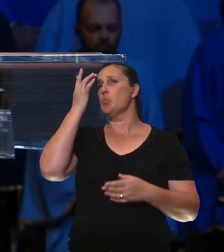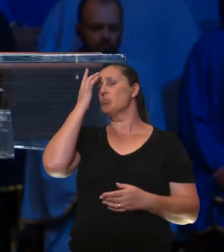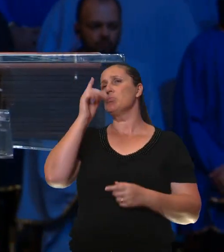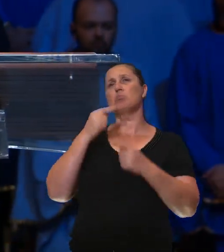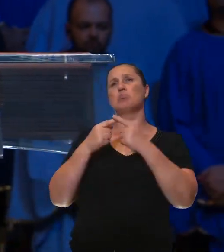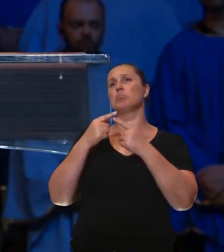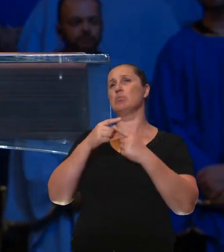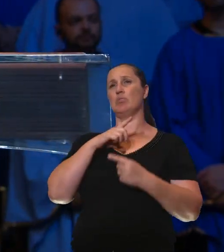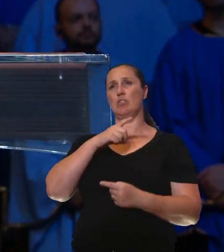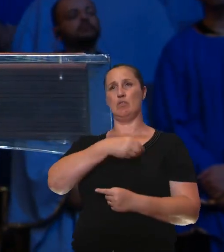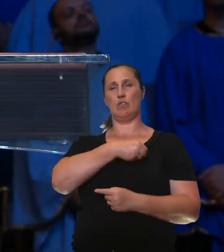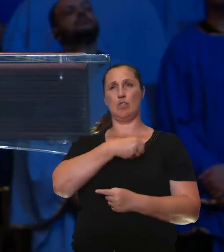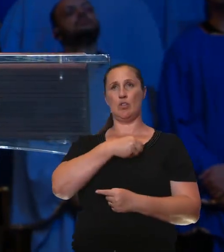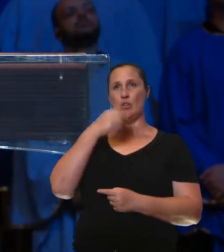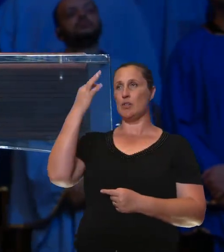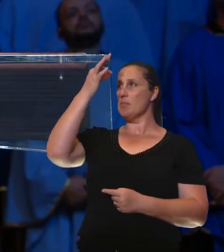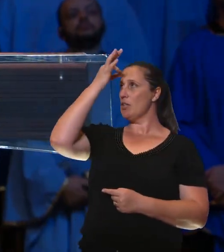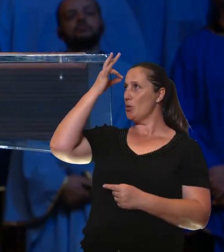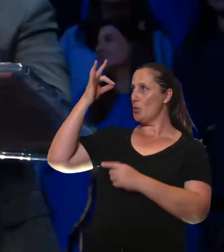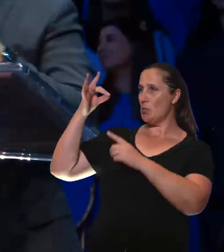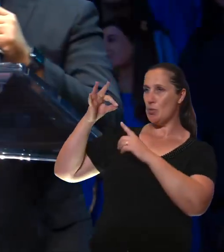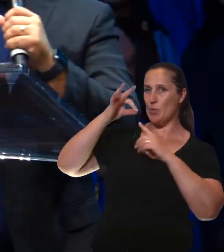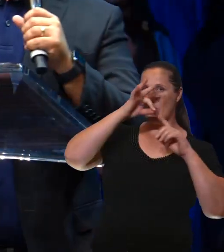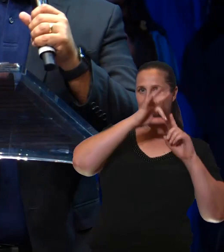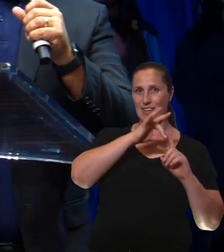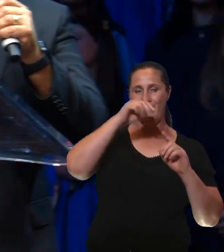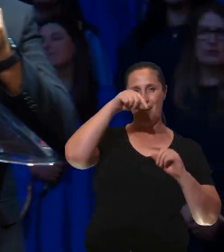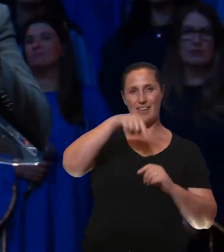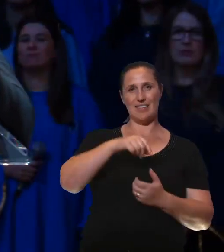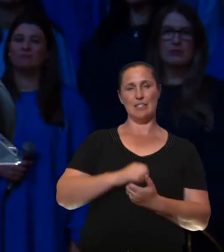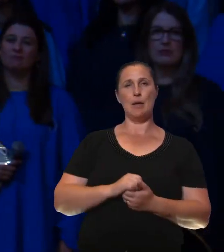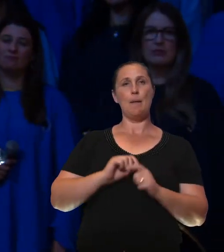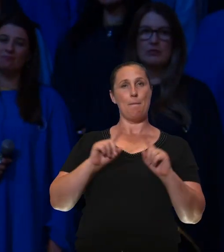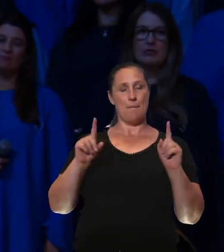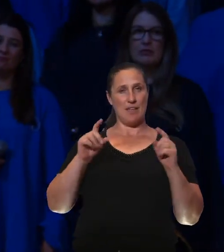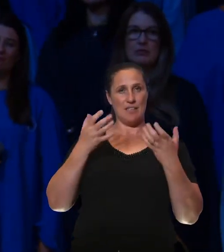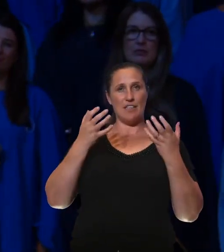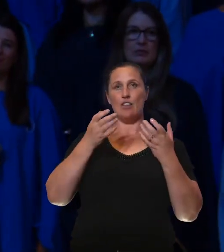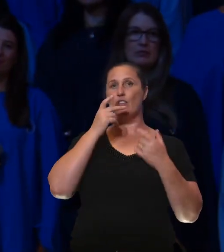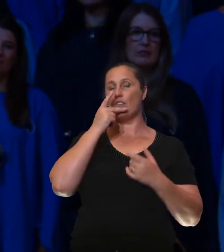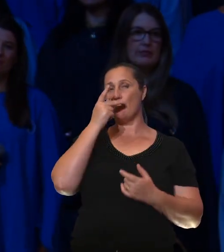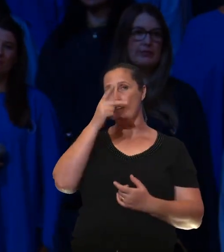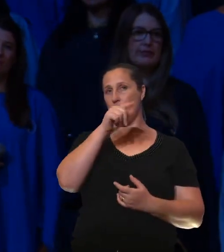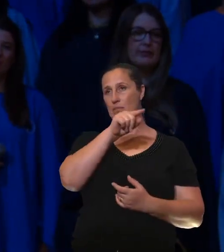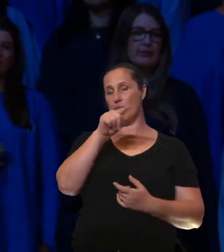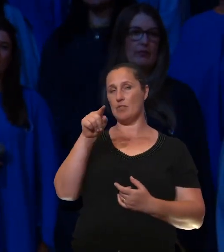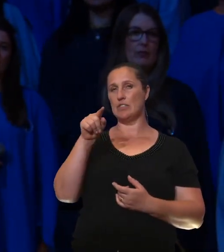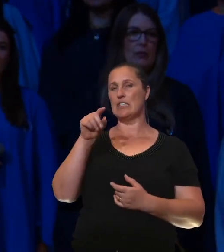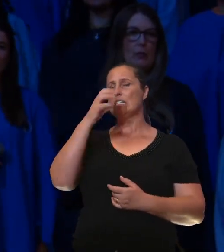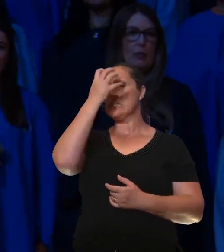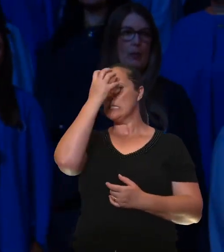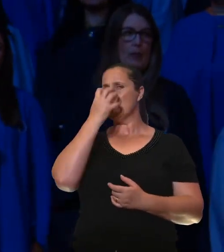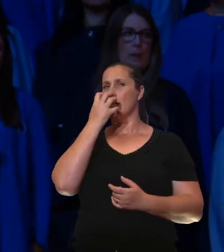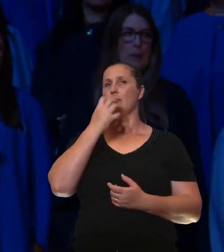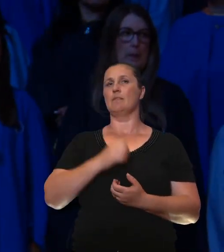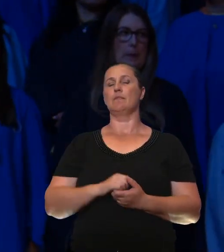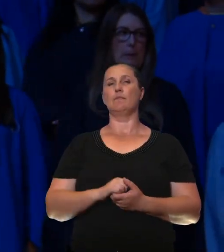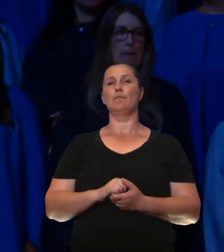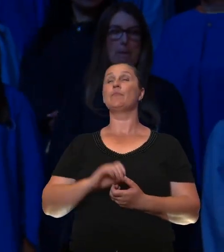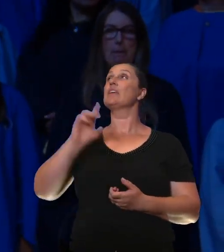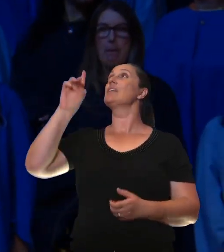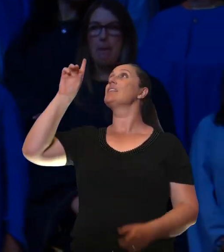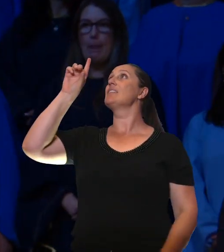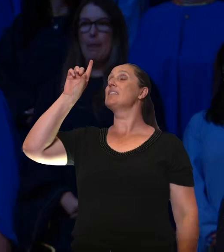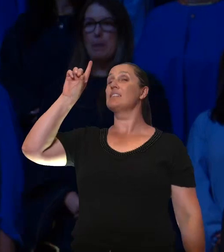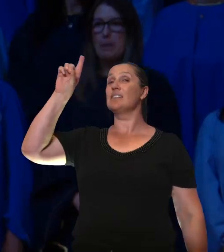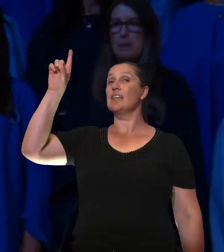aqui, foi o Espírito Santo de Deus que te trouxe. E eu quero falar algo muito sério e muito abençoado para você.